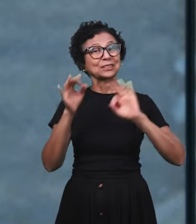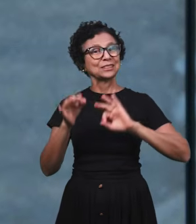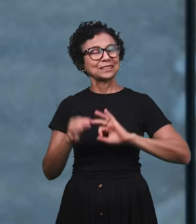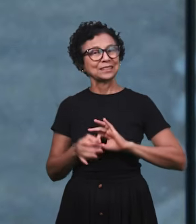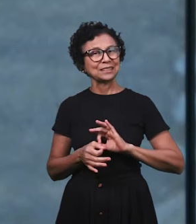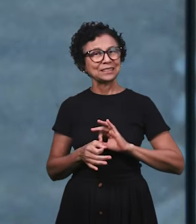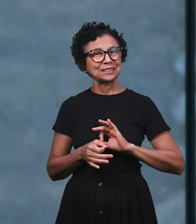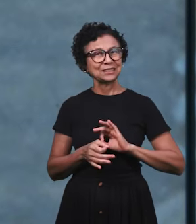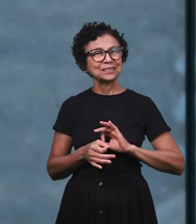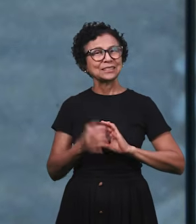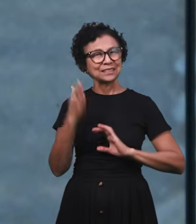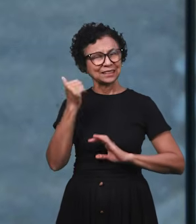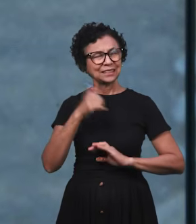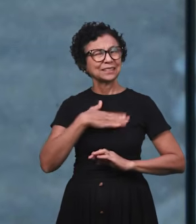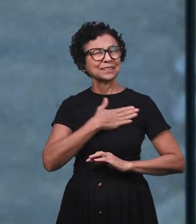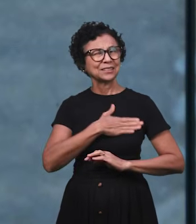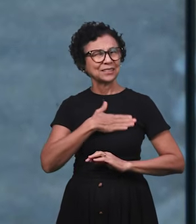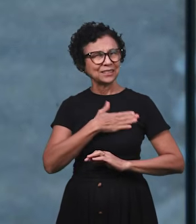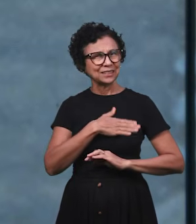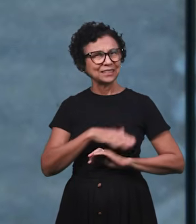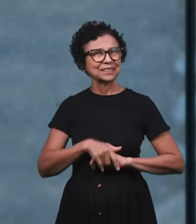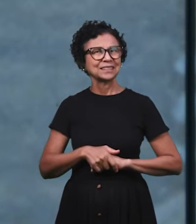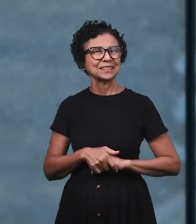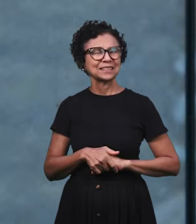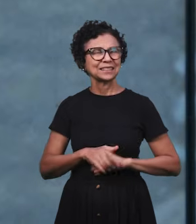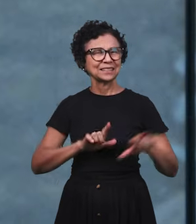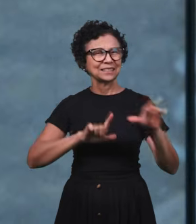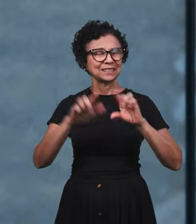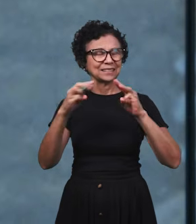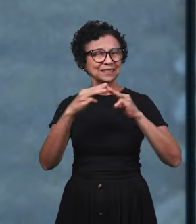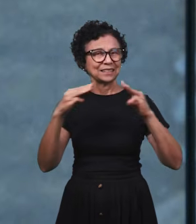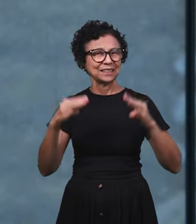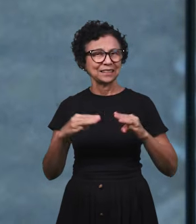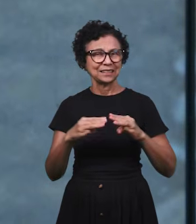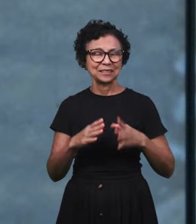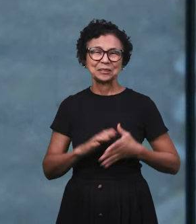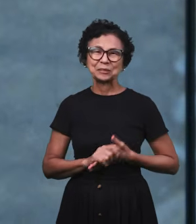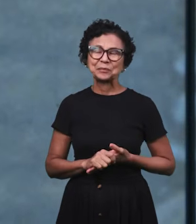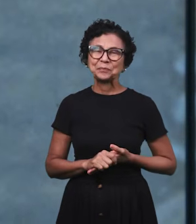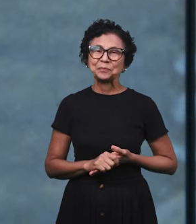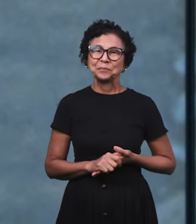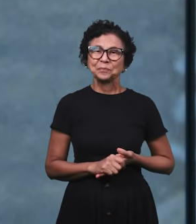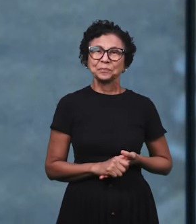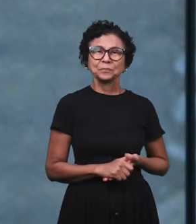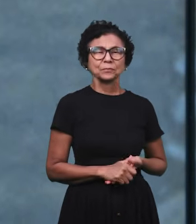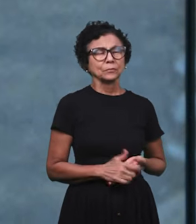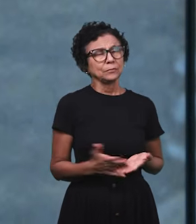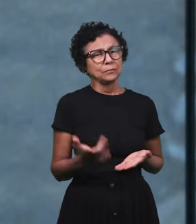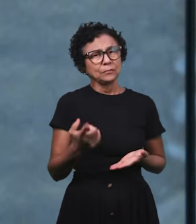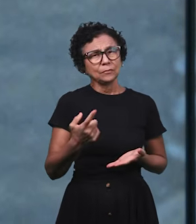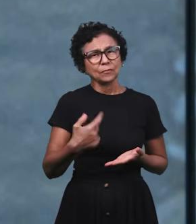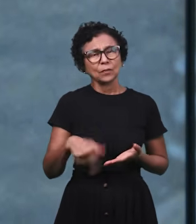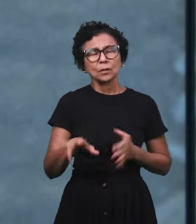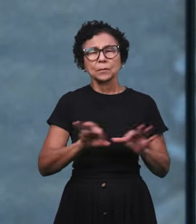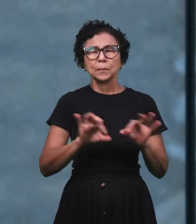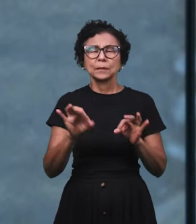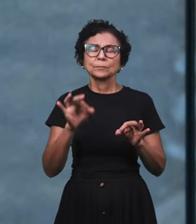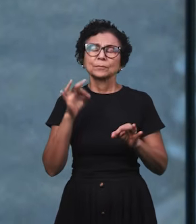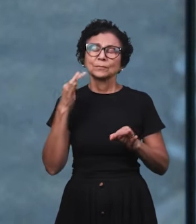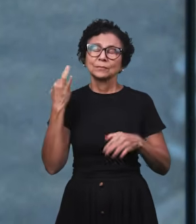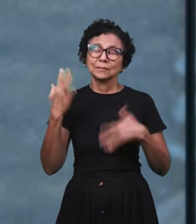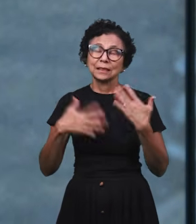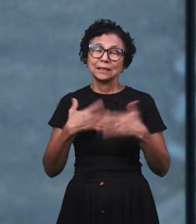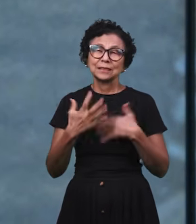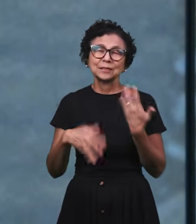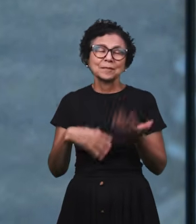você gosta dos programas maravilhosos da TV Manaim. Esse é mais um que a gente faz com toda alegria e a nossa